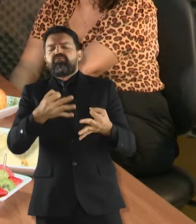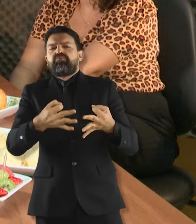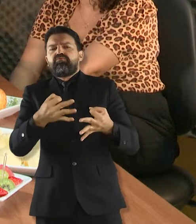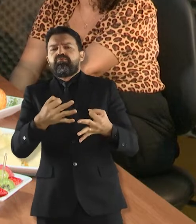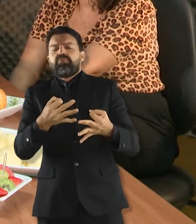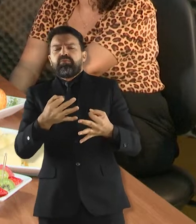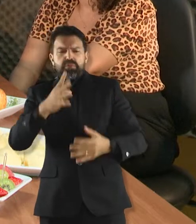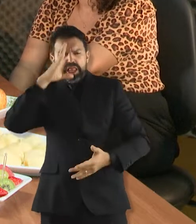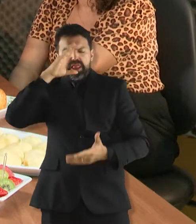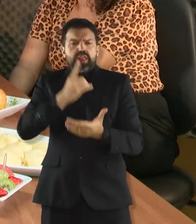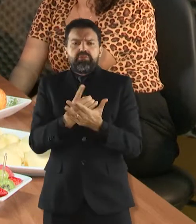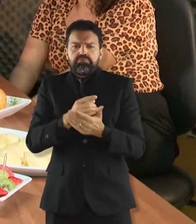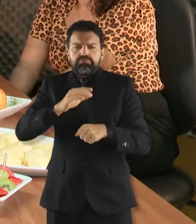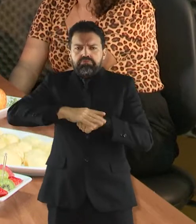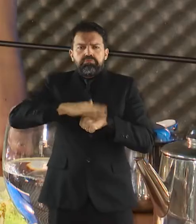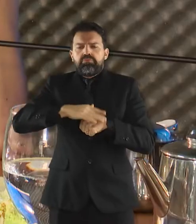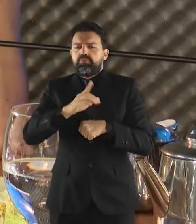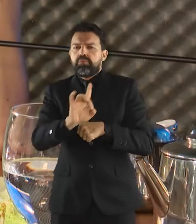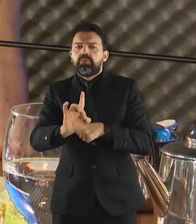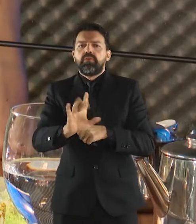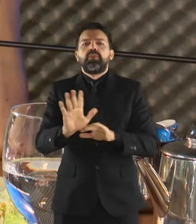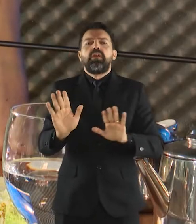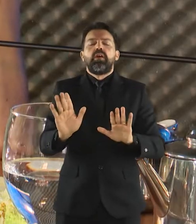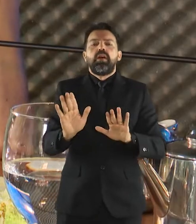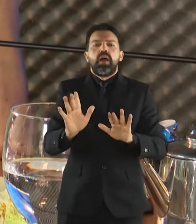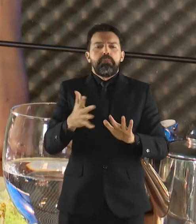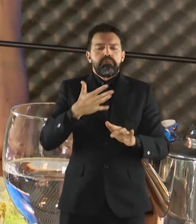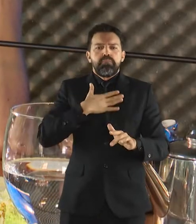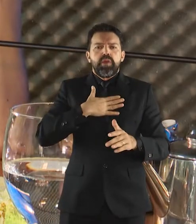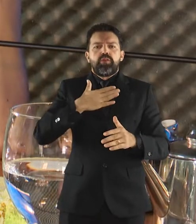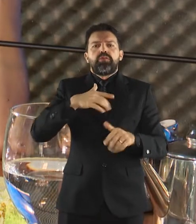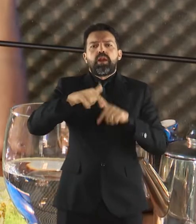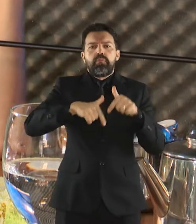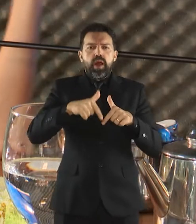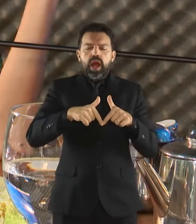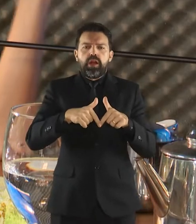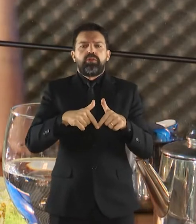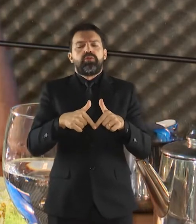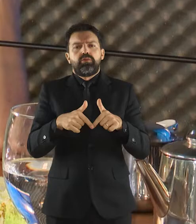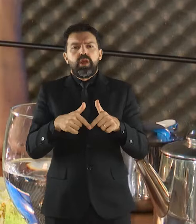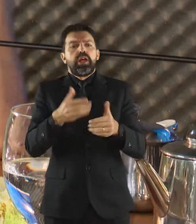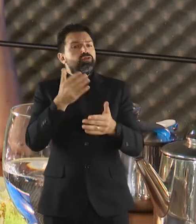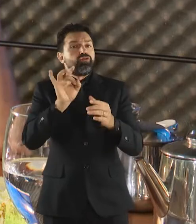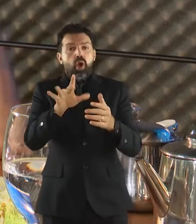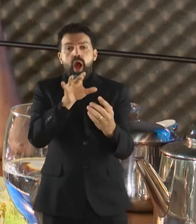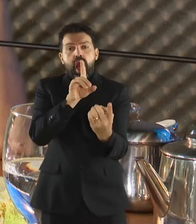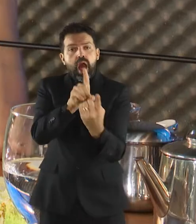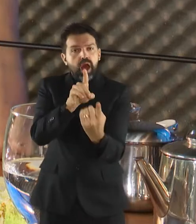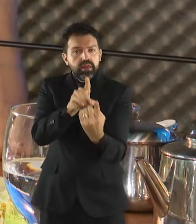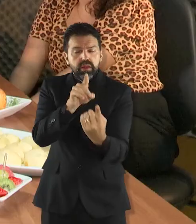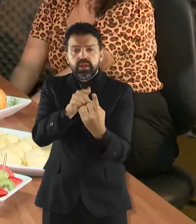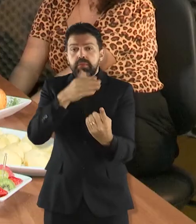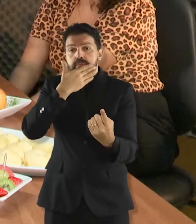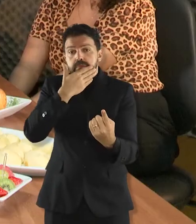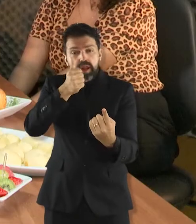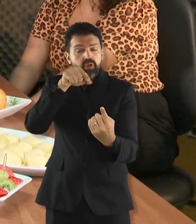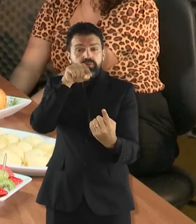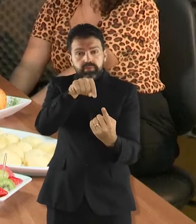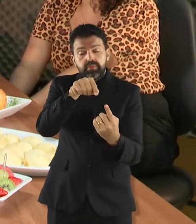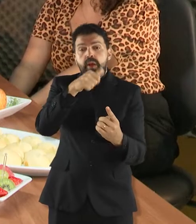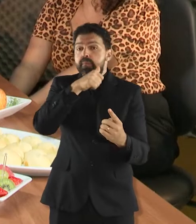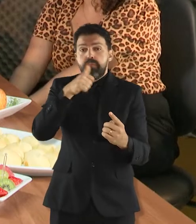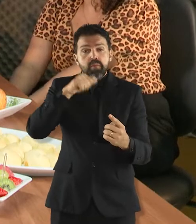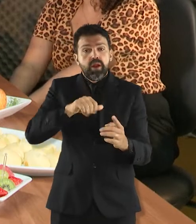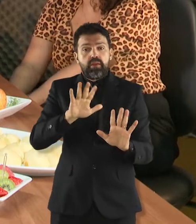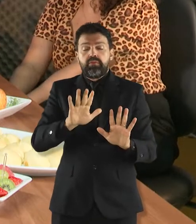assim, a minha melhor função ali dentro é a do não julgamento e do atendimento. Pronto, é isso que eu faço. É isso que é o